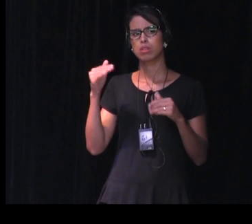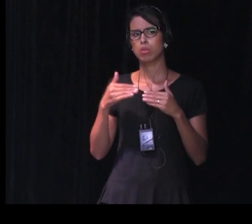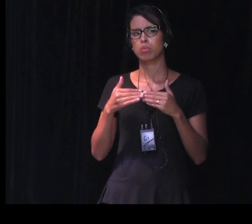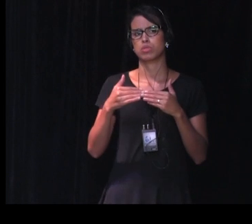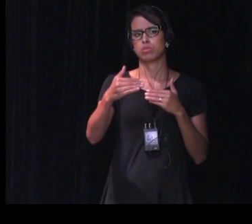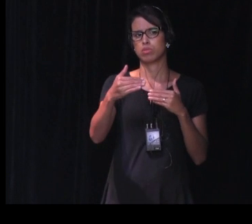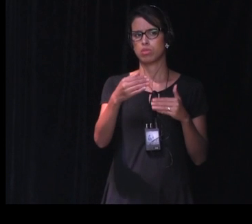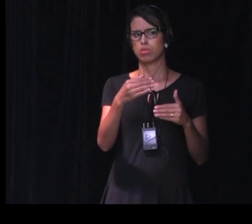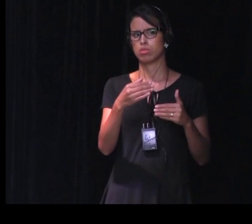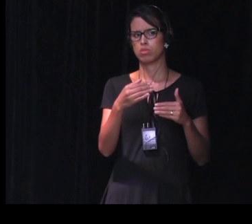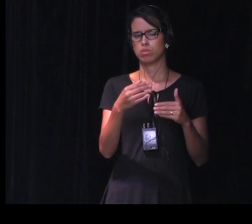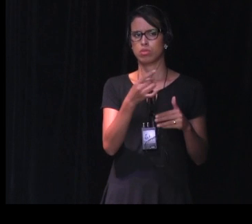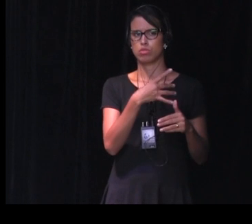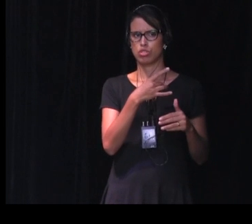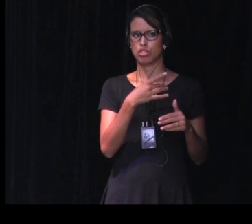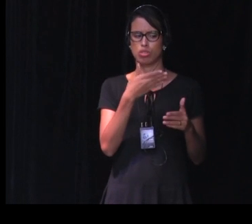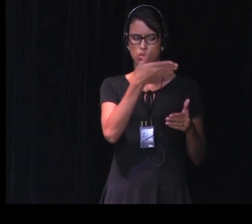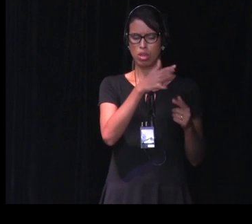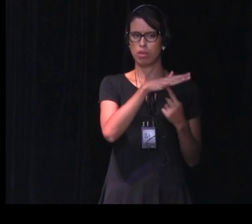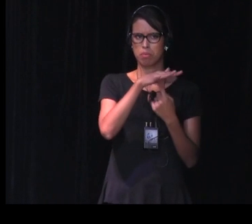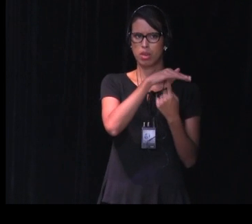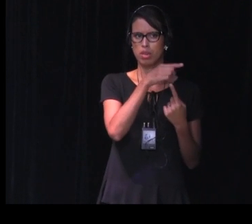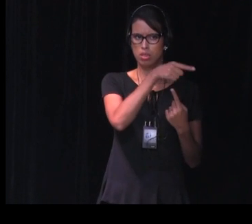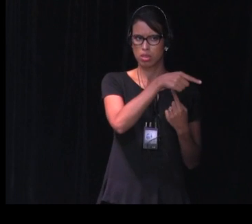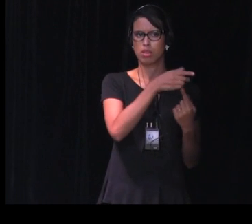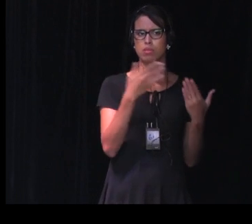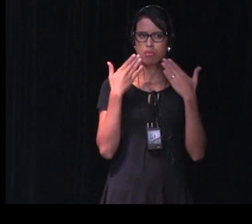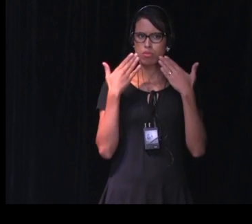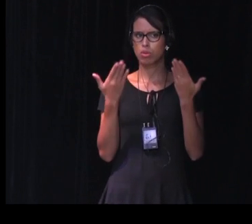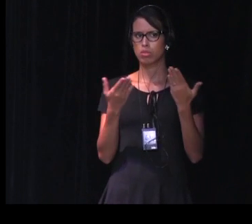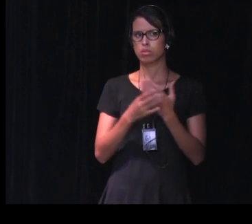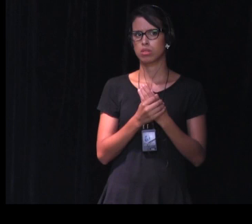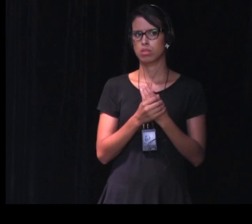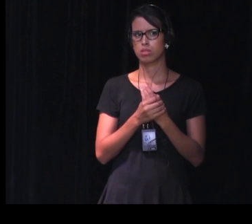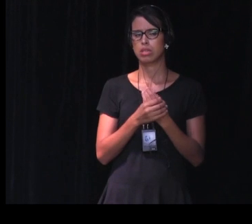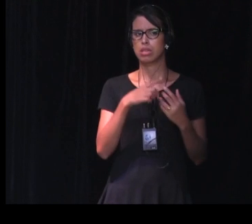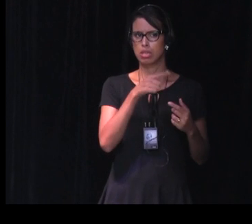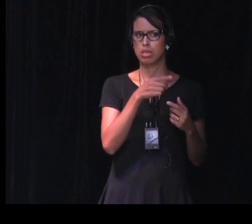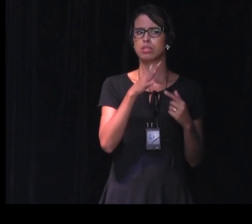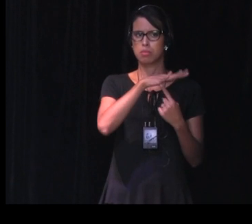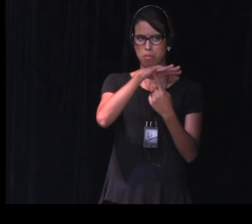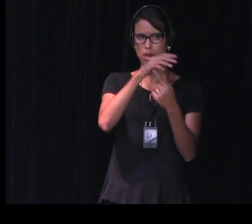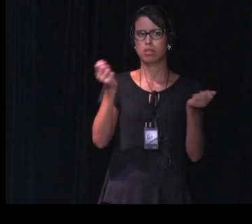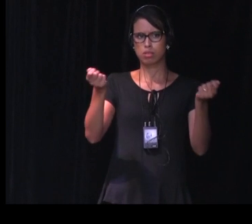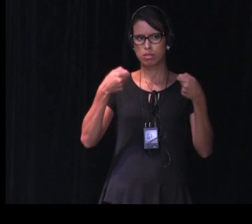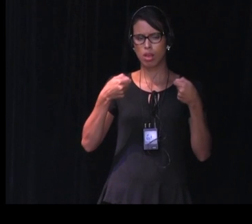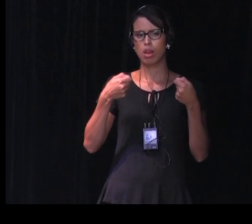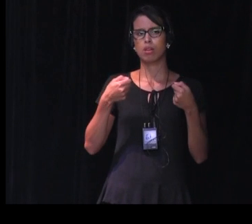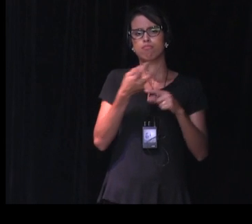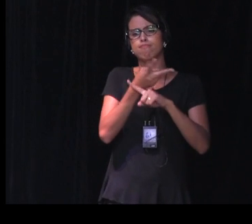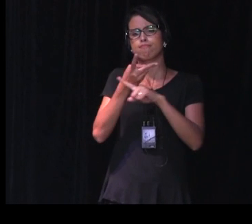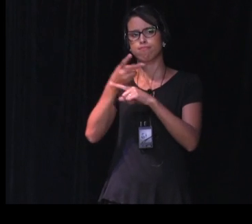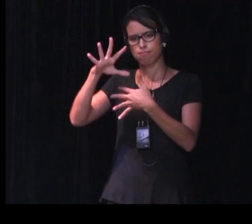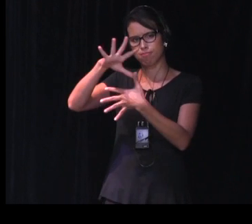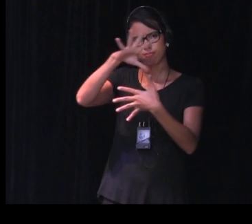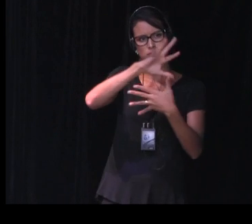fazer no Chile a partir da Quinta, como possibilidade